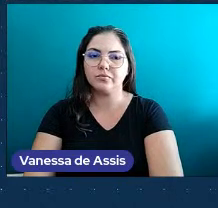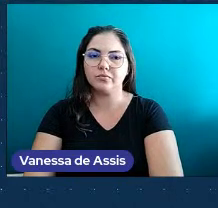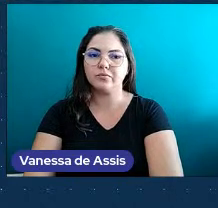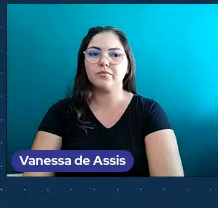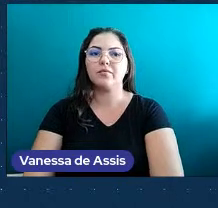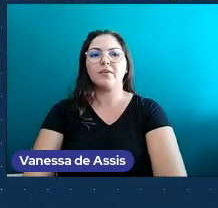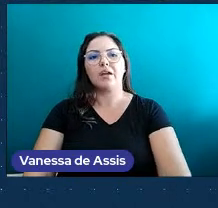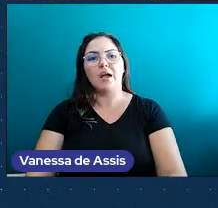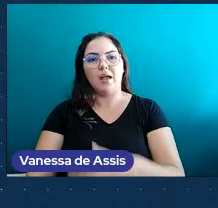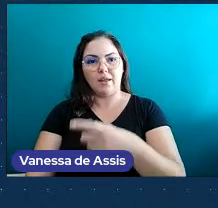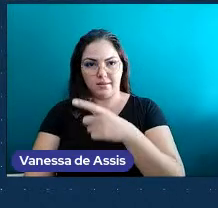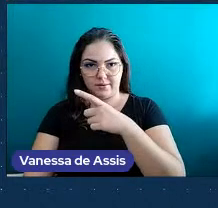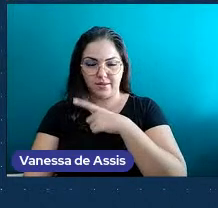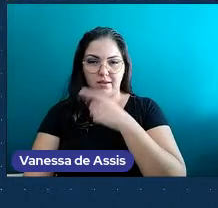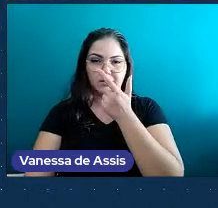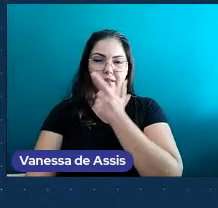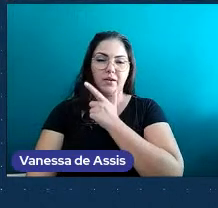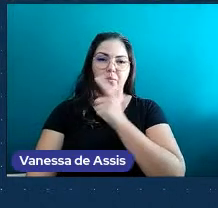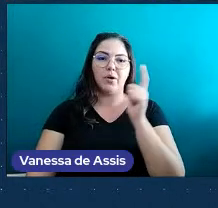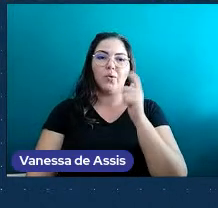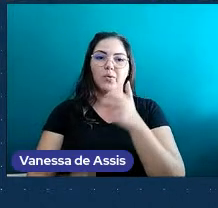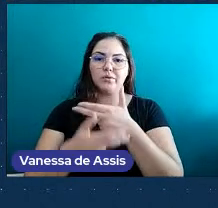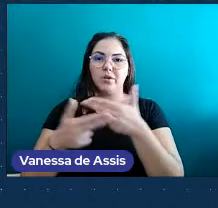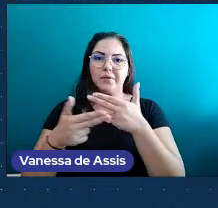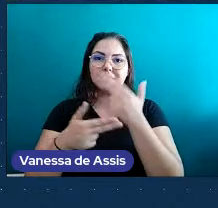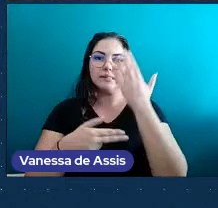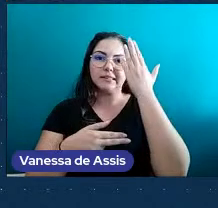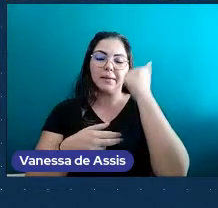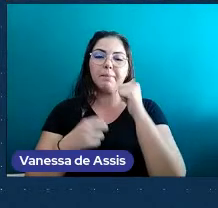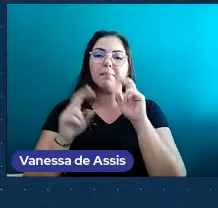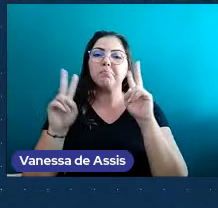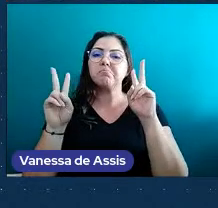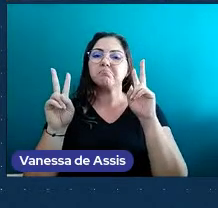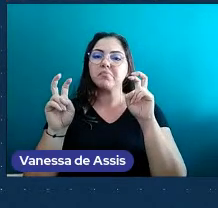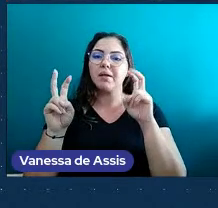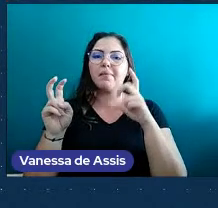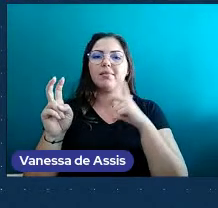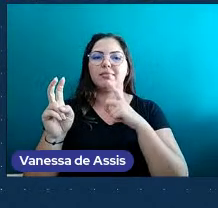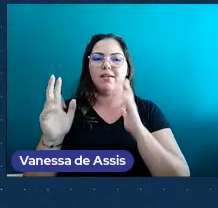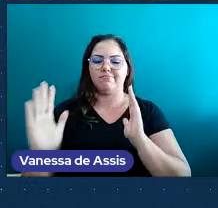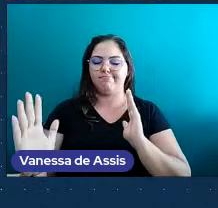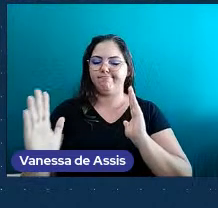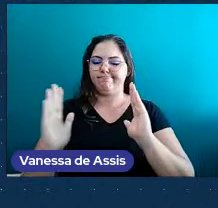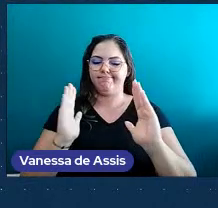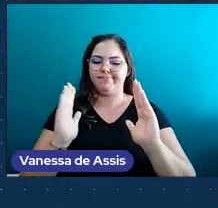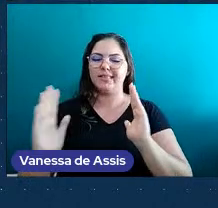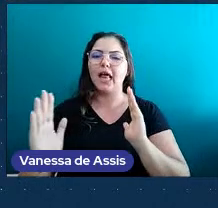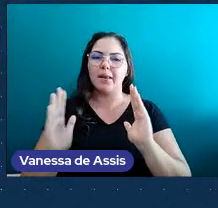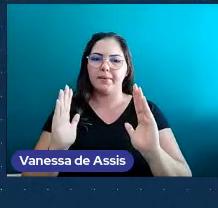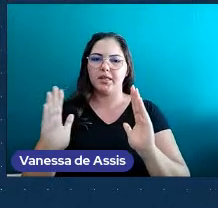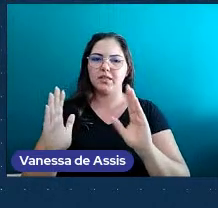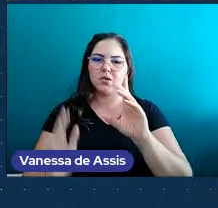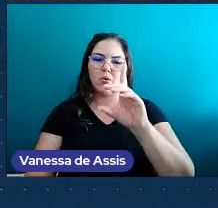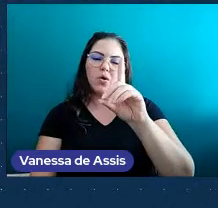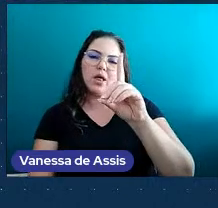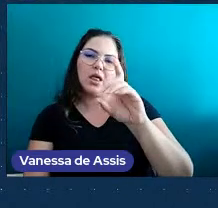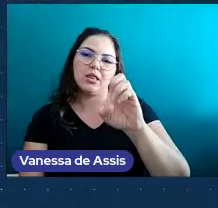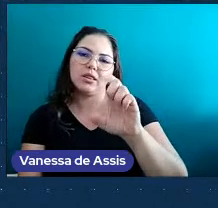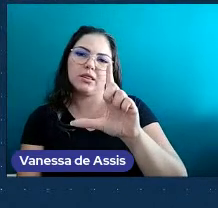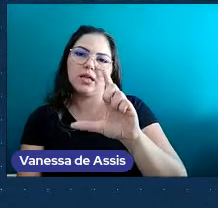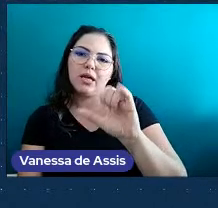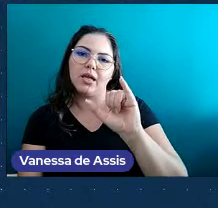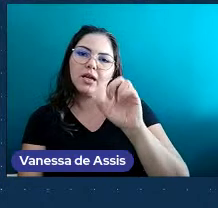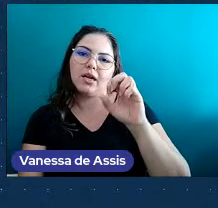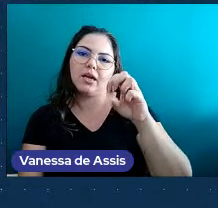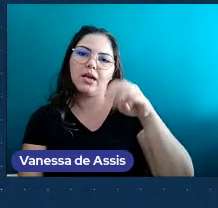a delimitação, porque esse processo ele está intrinsecamente ligado com o próprio processo de